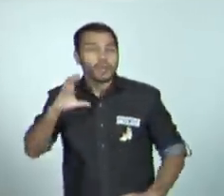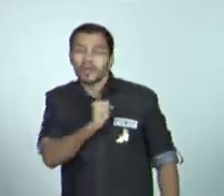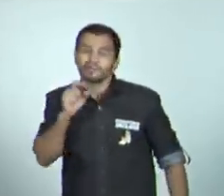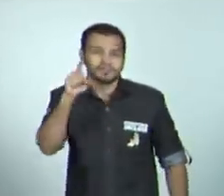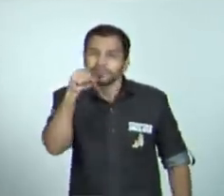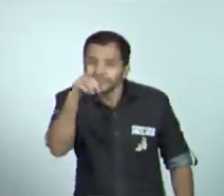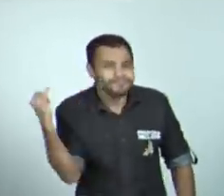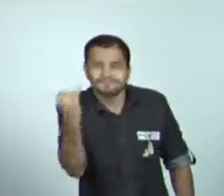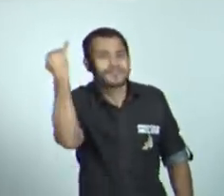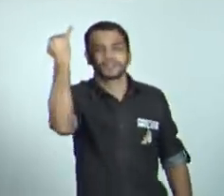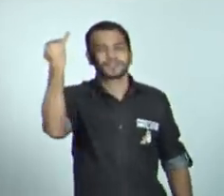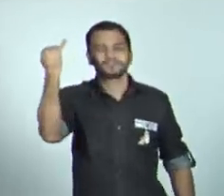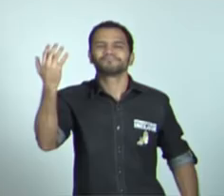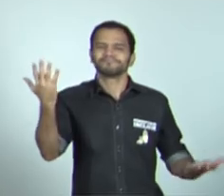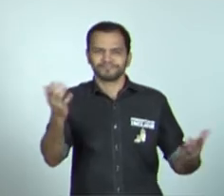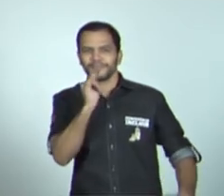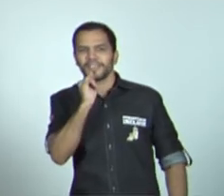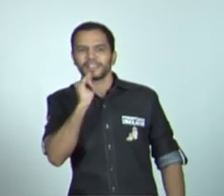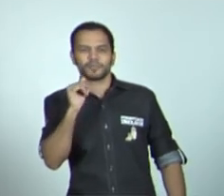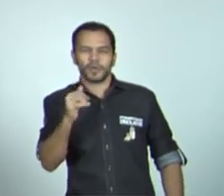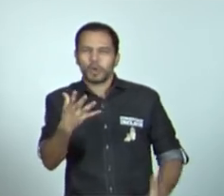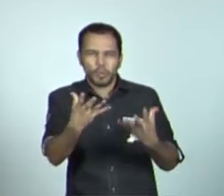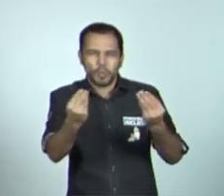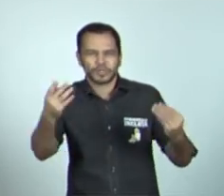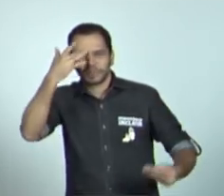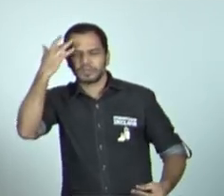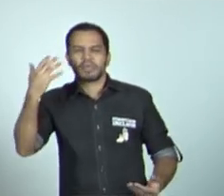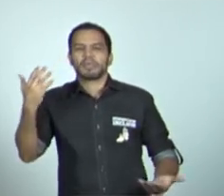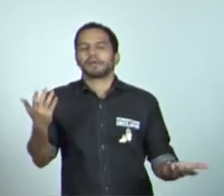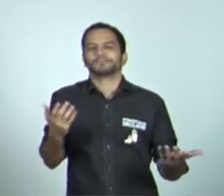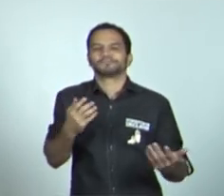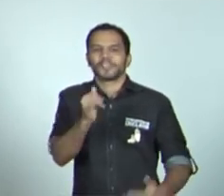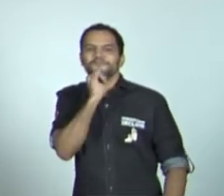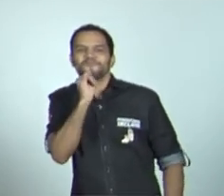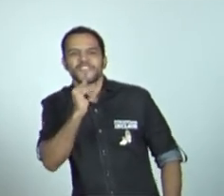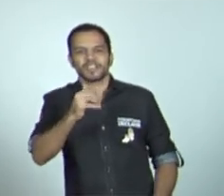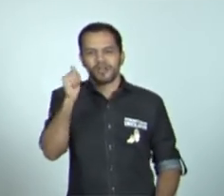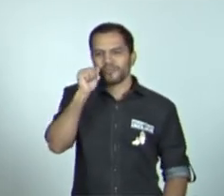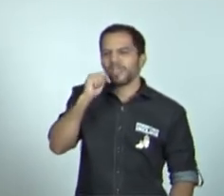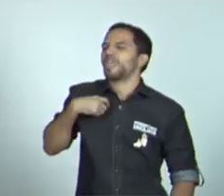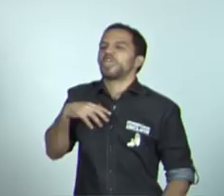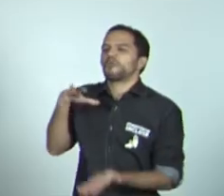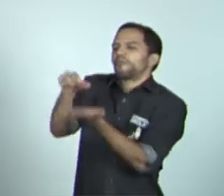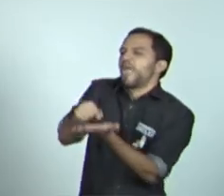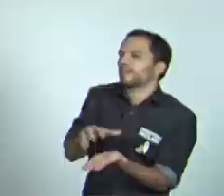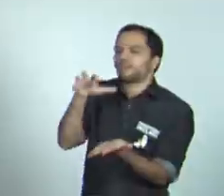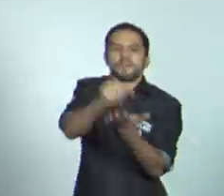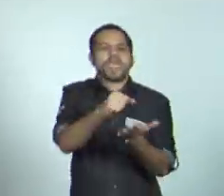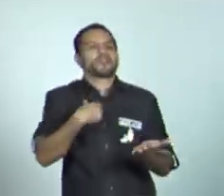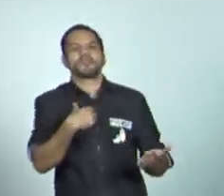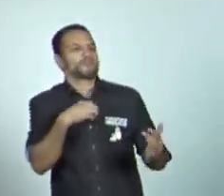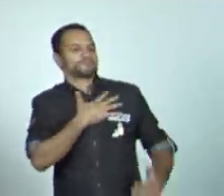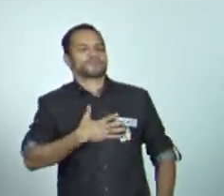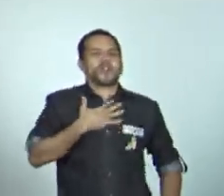quantas pessoas que estão saindo com tudo quanto é mulher eu pego mesmo mulher apareceu pego mesmo então